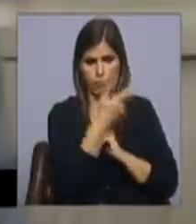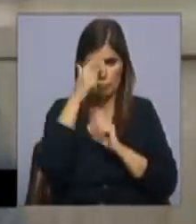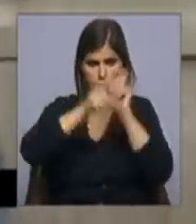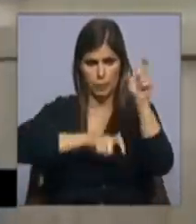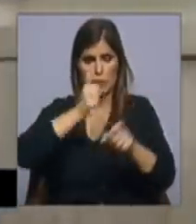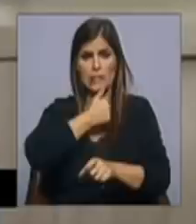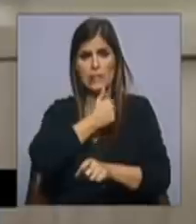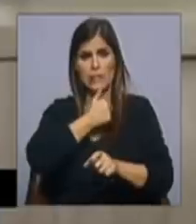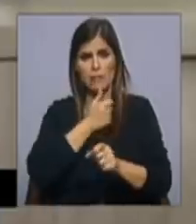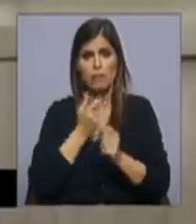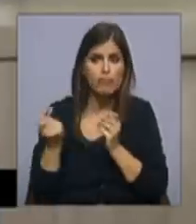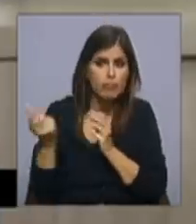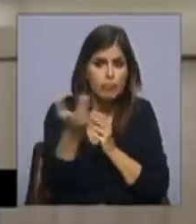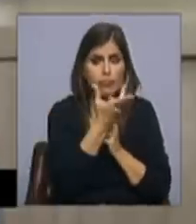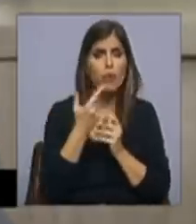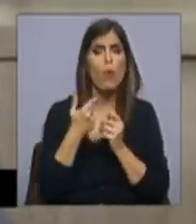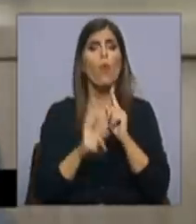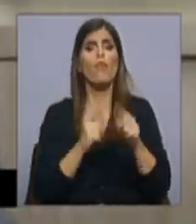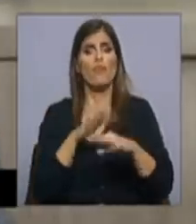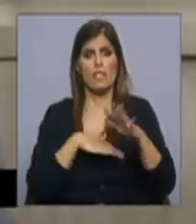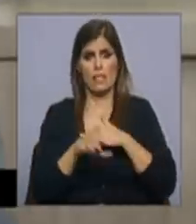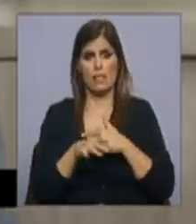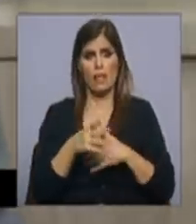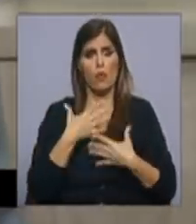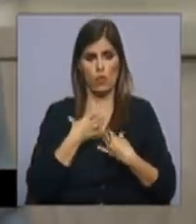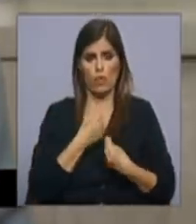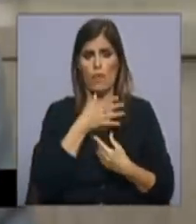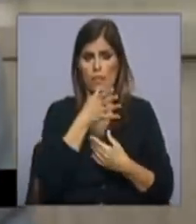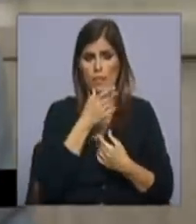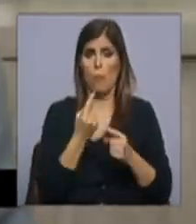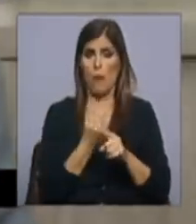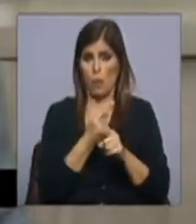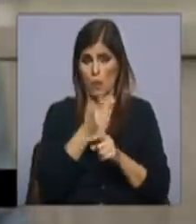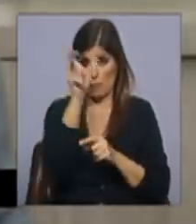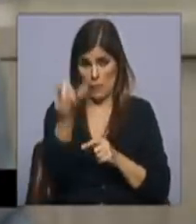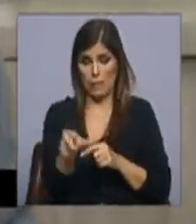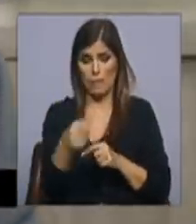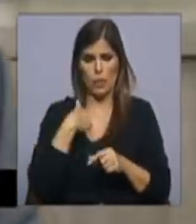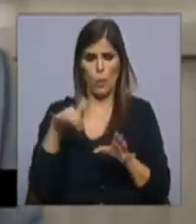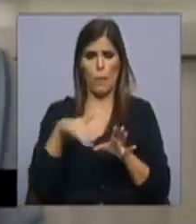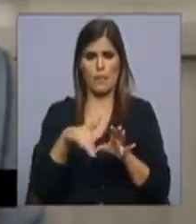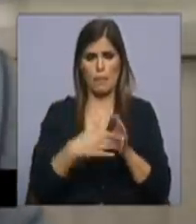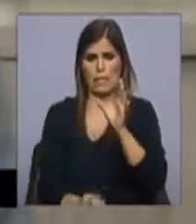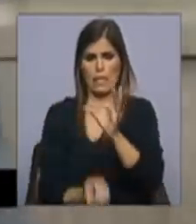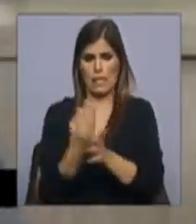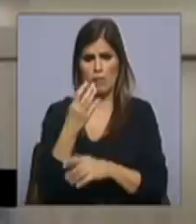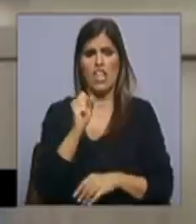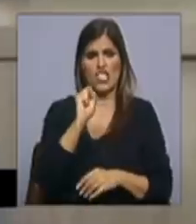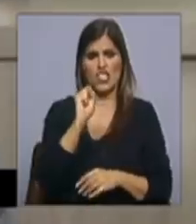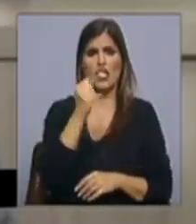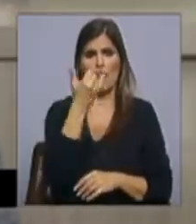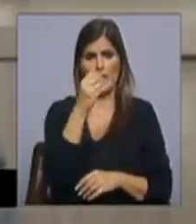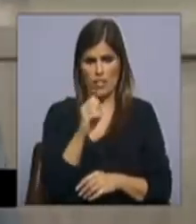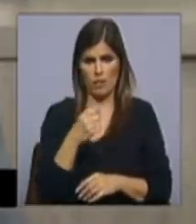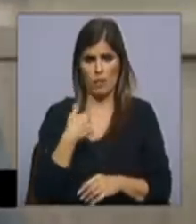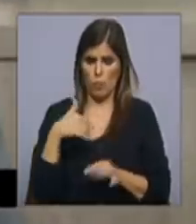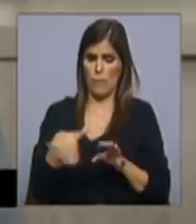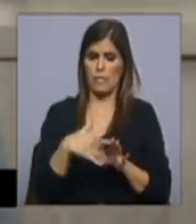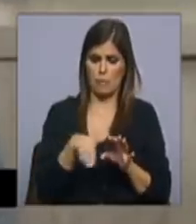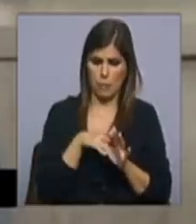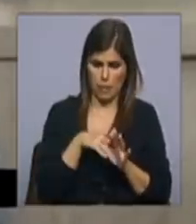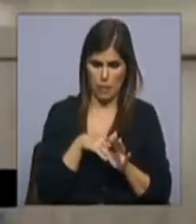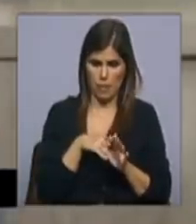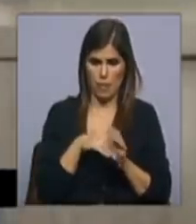decidindo coletivamente o que fazer. Eu só queria dizer uma coisa para você. Eu participei da criação do G20. Eu participei de muitas